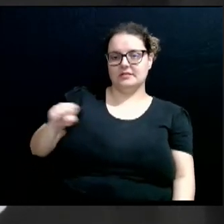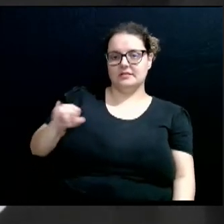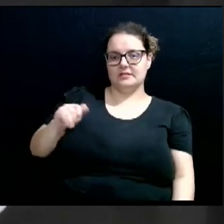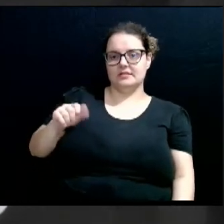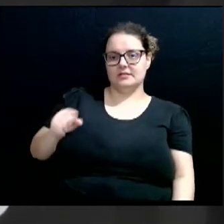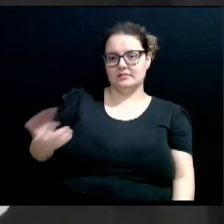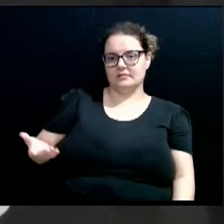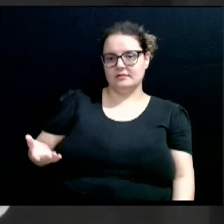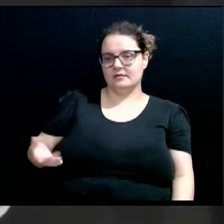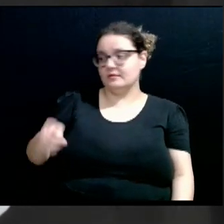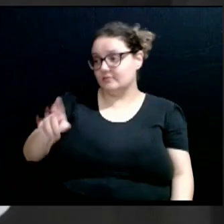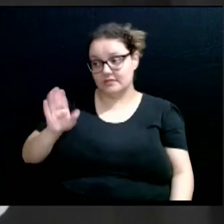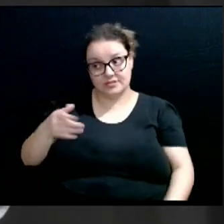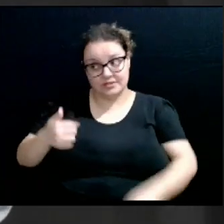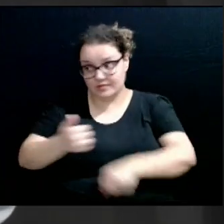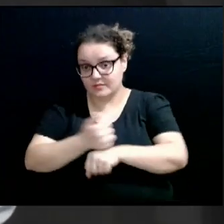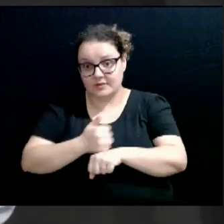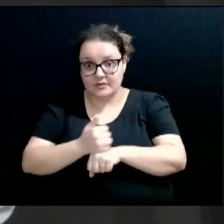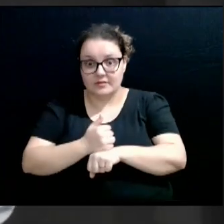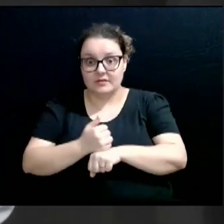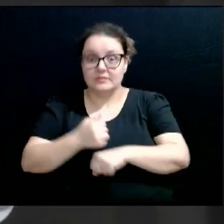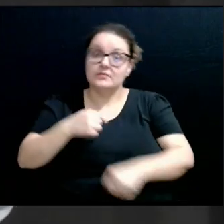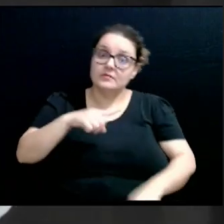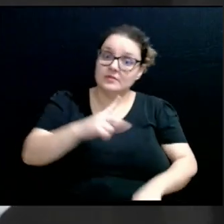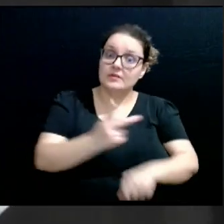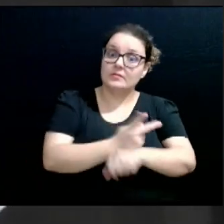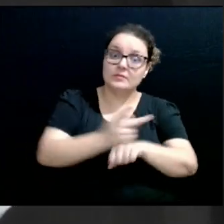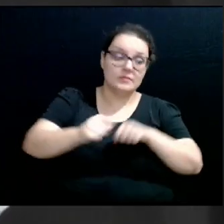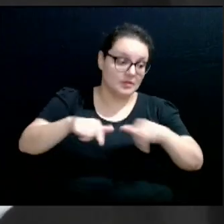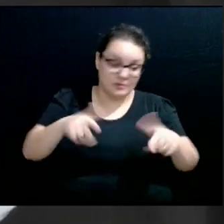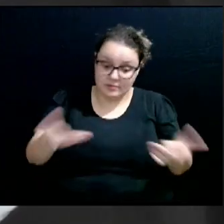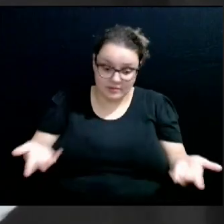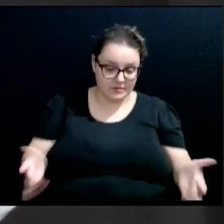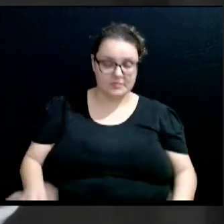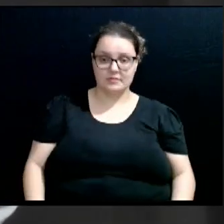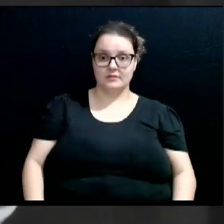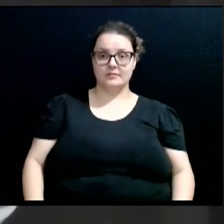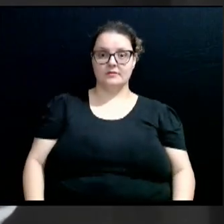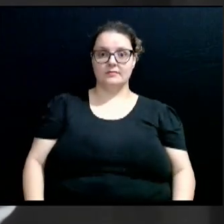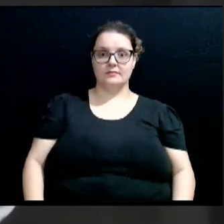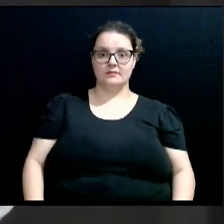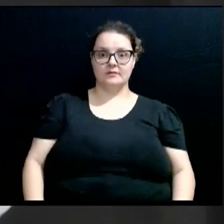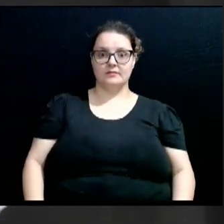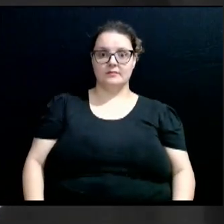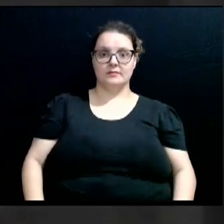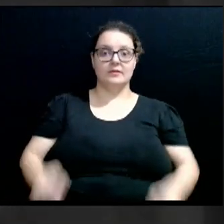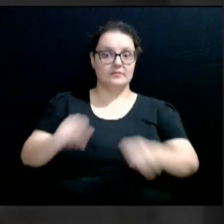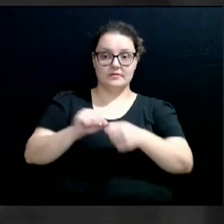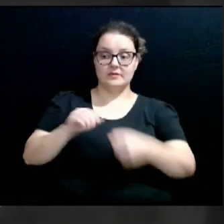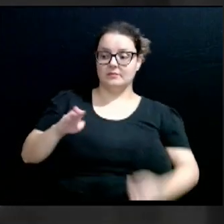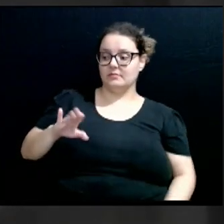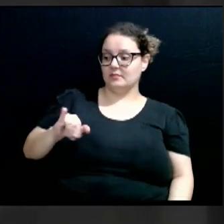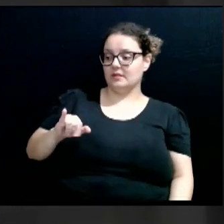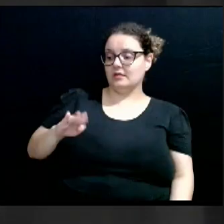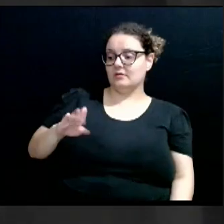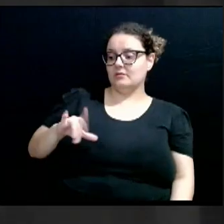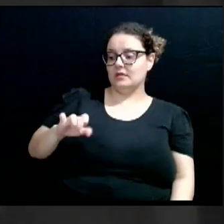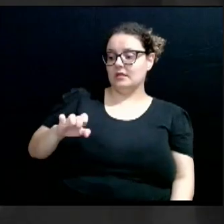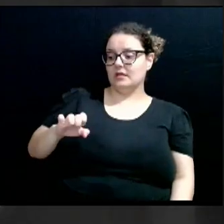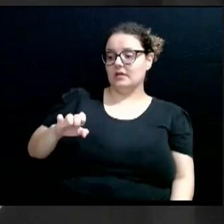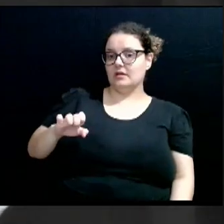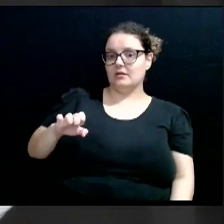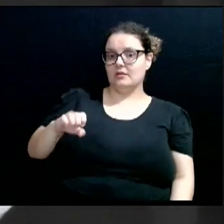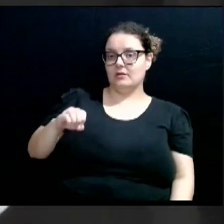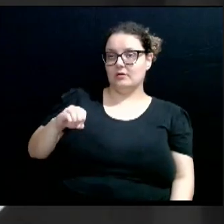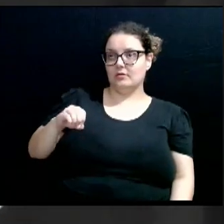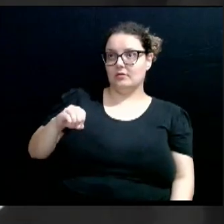profissão, vai lá e busca esse diploma. Ela falou, vai fazer biblioteconomia. E aí nesse período eu fui